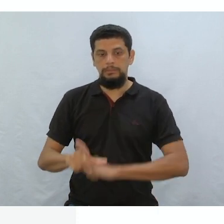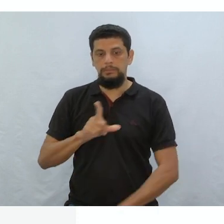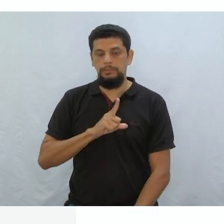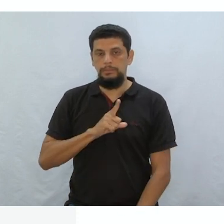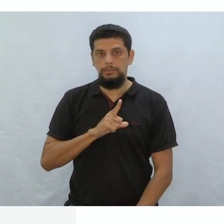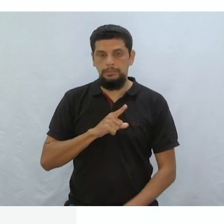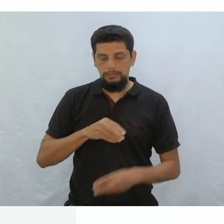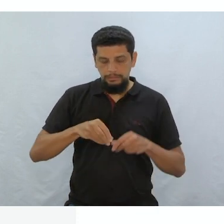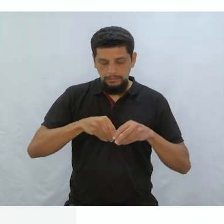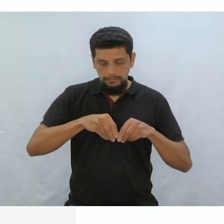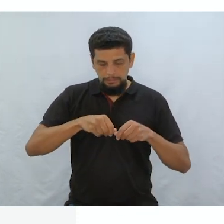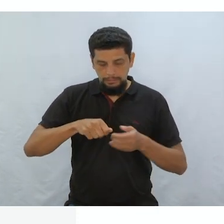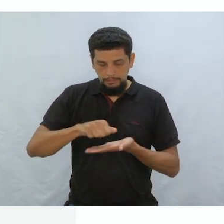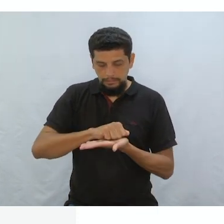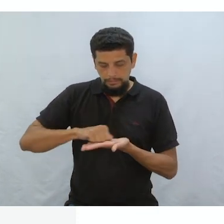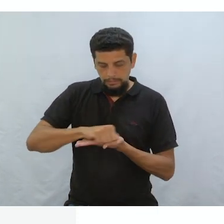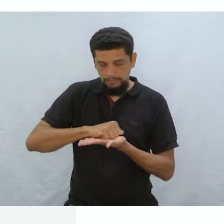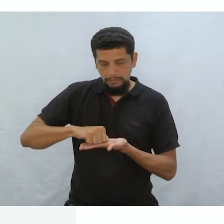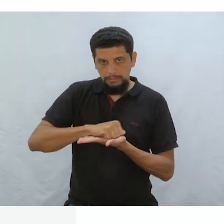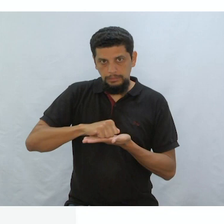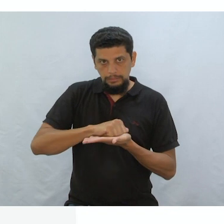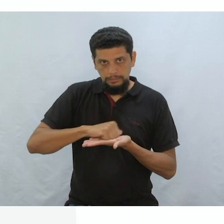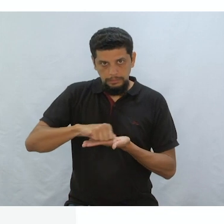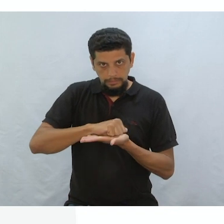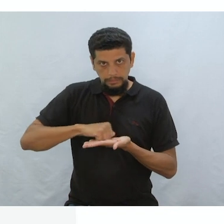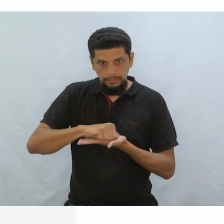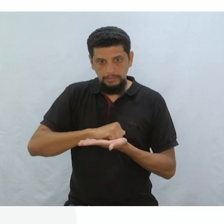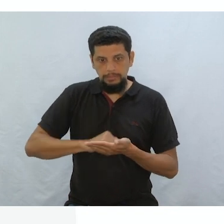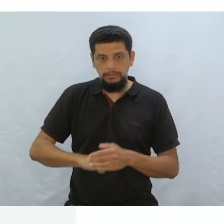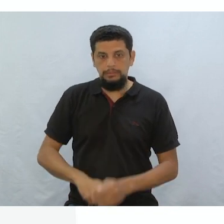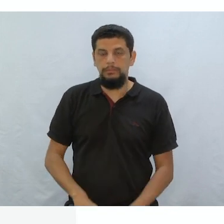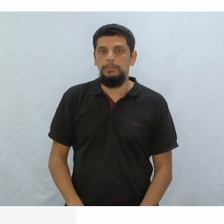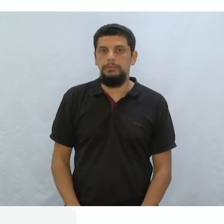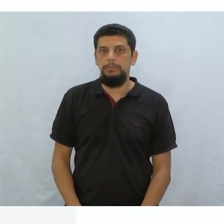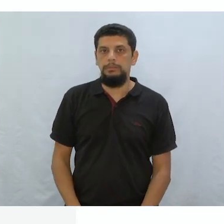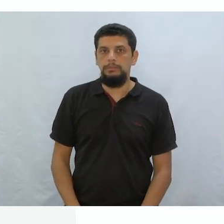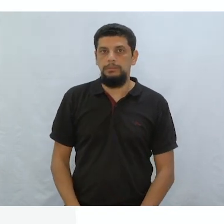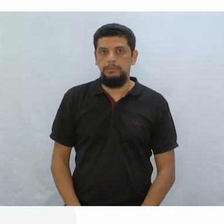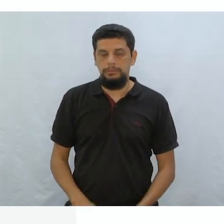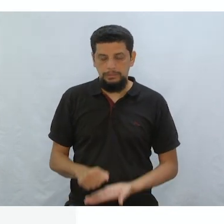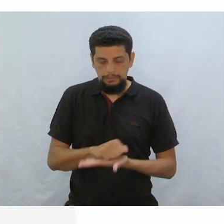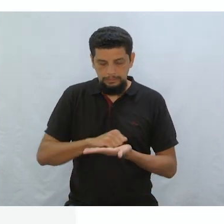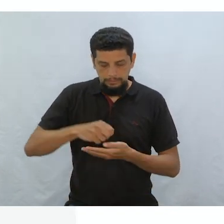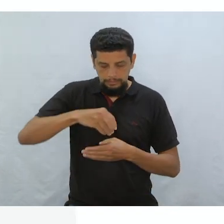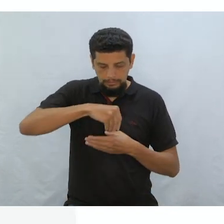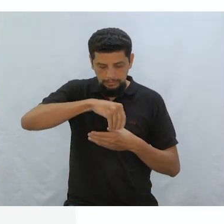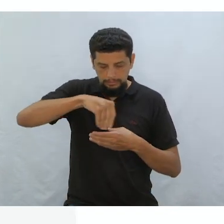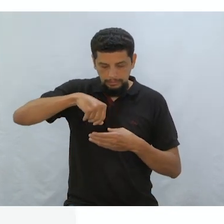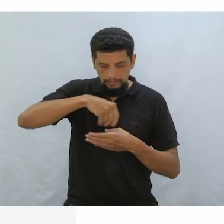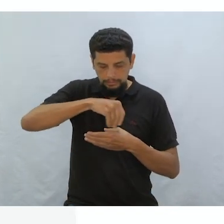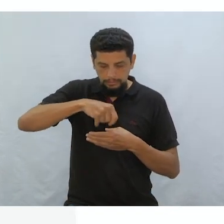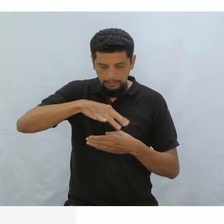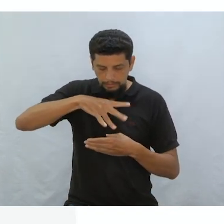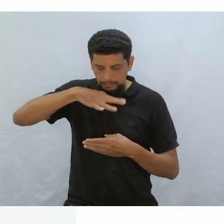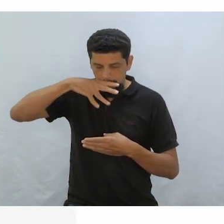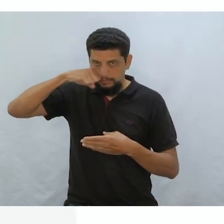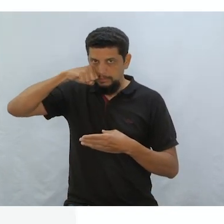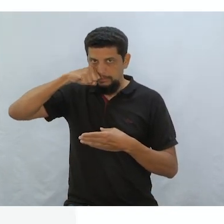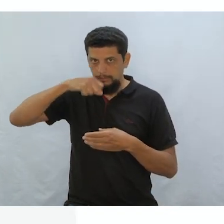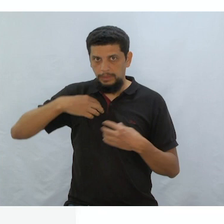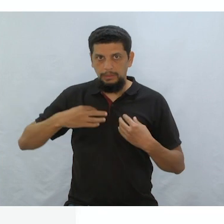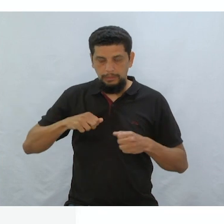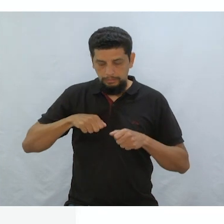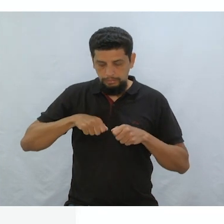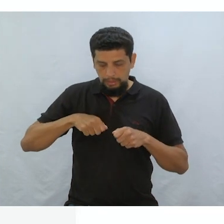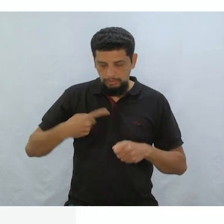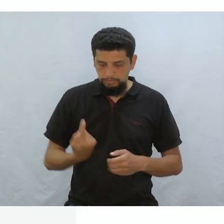Também temos outro recipiente encontrado em casa, né? Como o sabão líquido, né? Aquele sabão que a mamãe usa